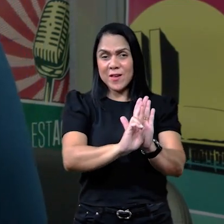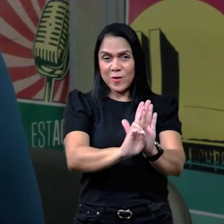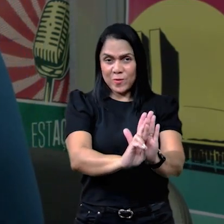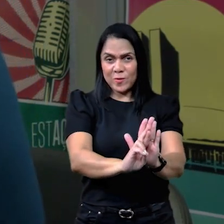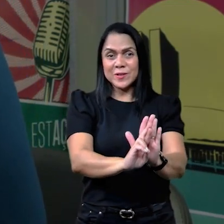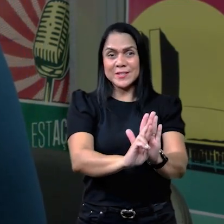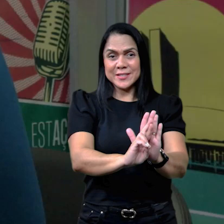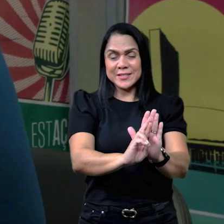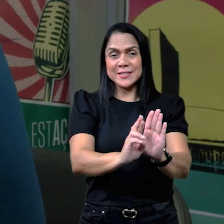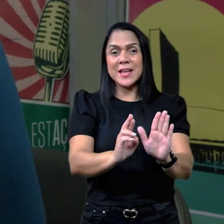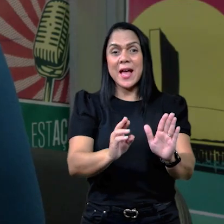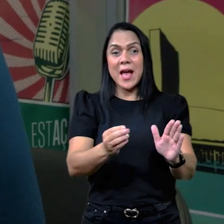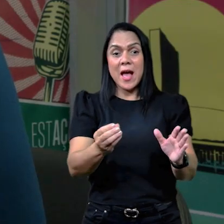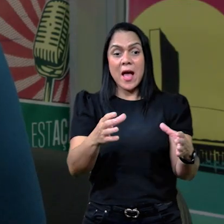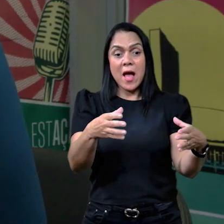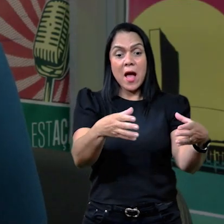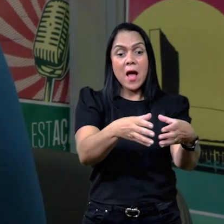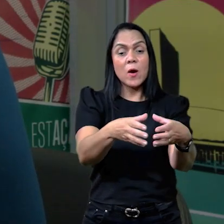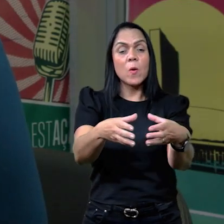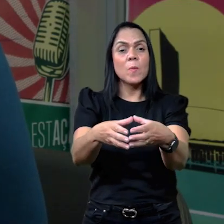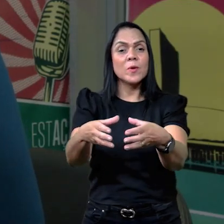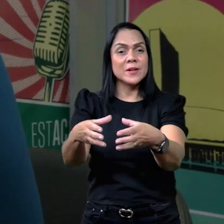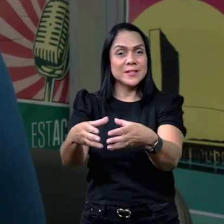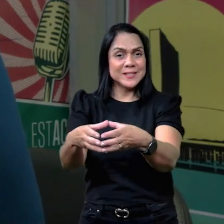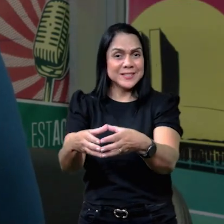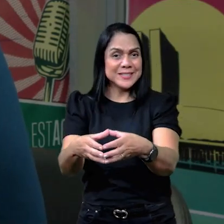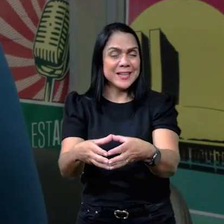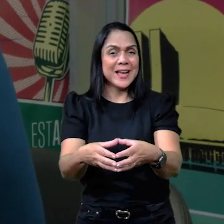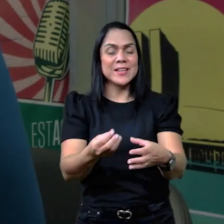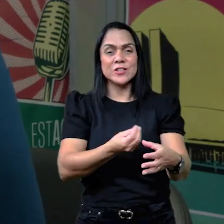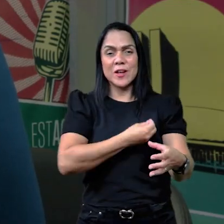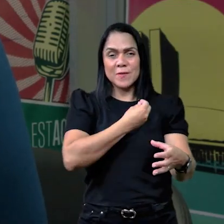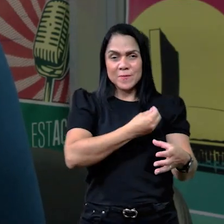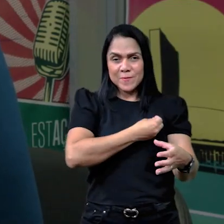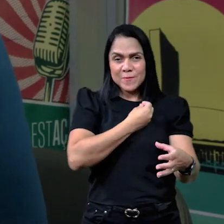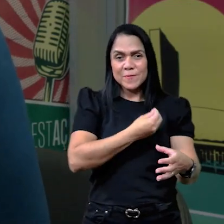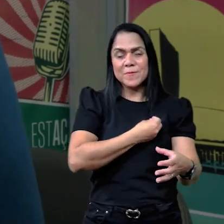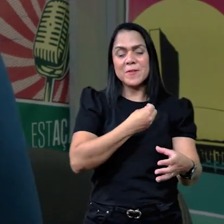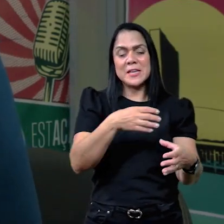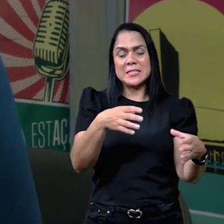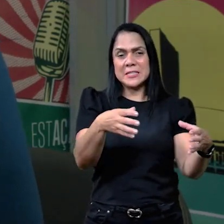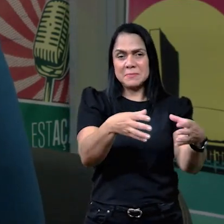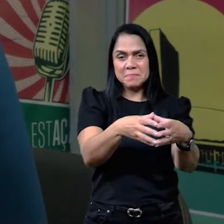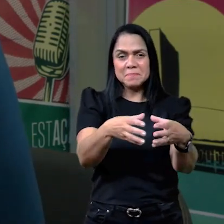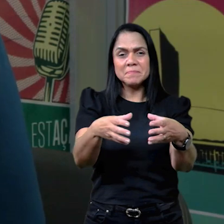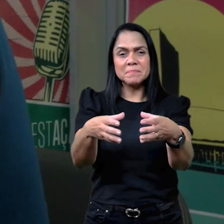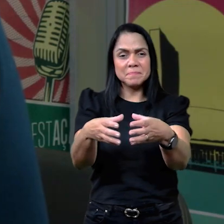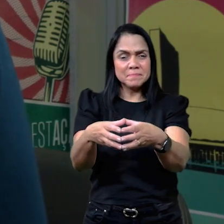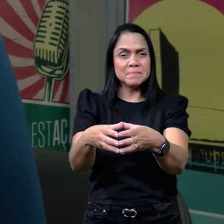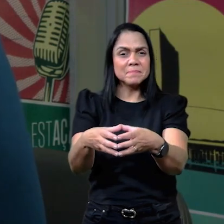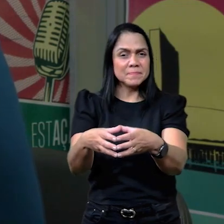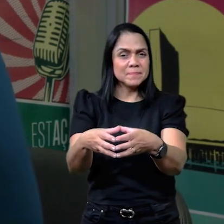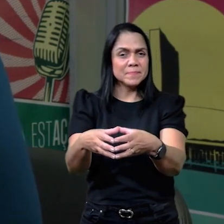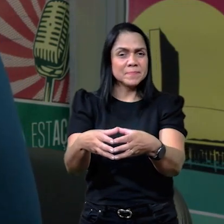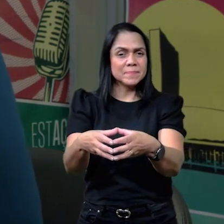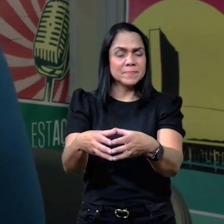reconhece que a autodeclaração das comunidades locais, né, que no cenário internacional, né, tem esse glossário